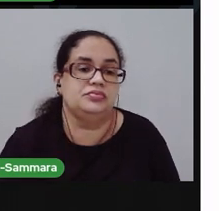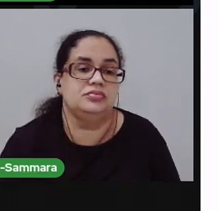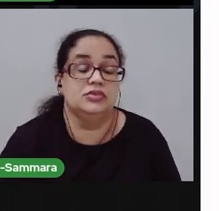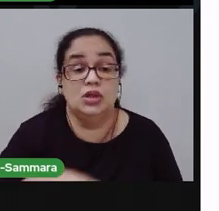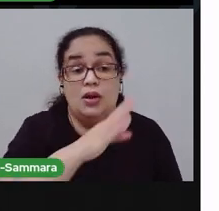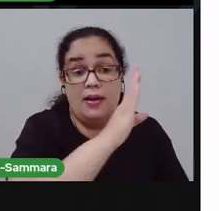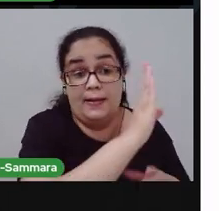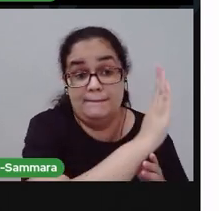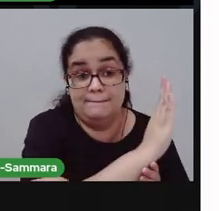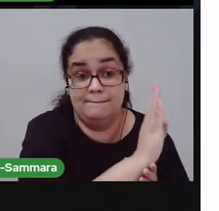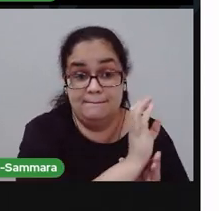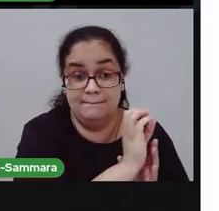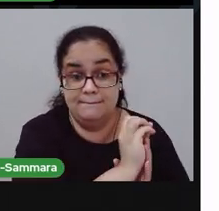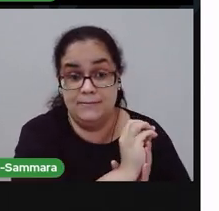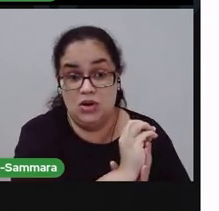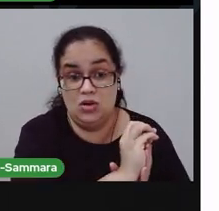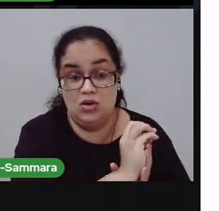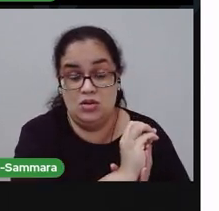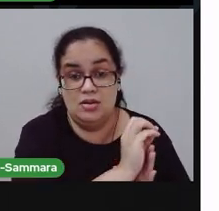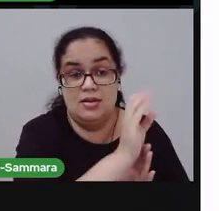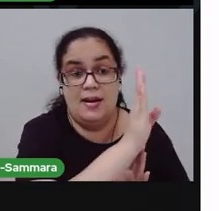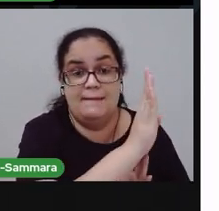O bó, né? Bó.